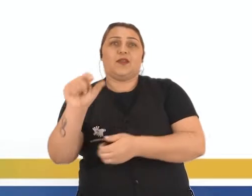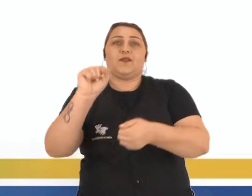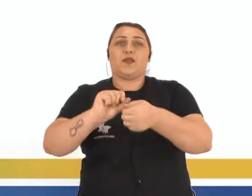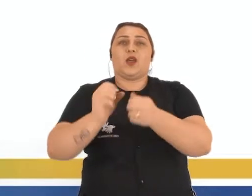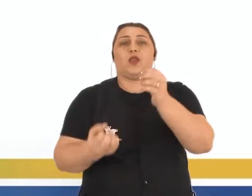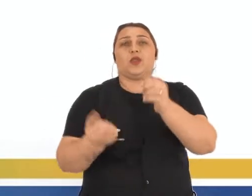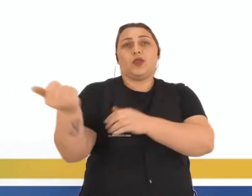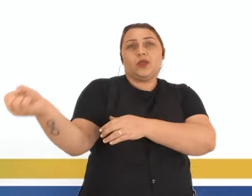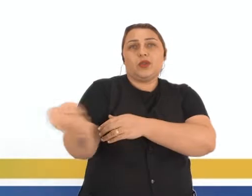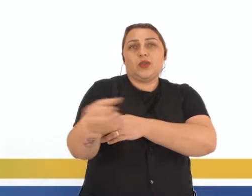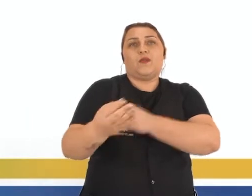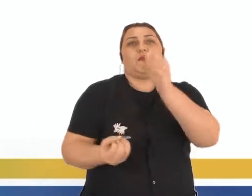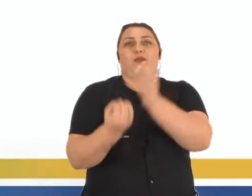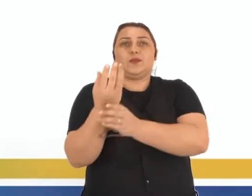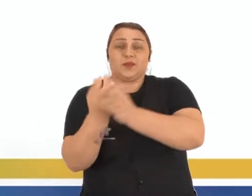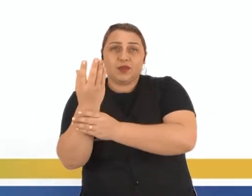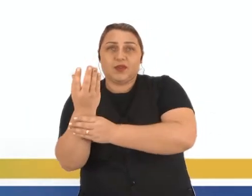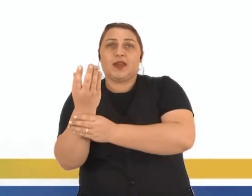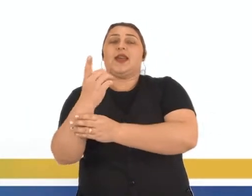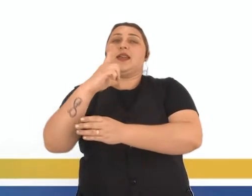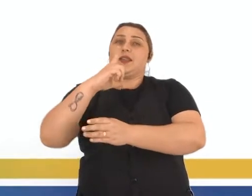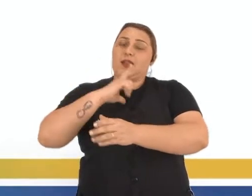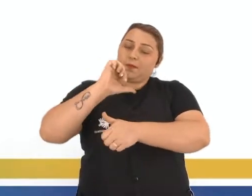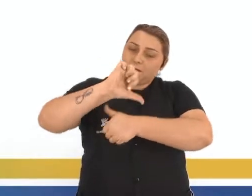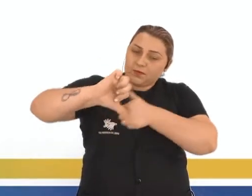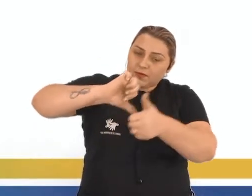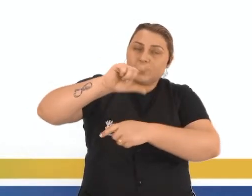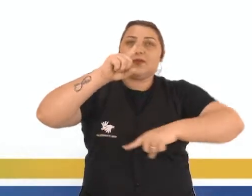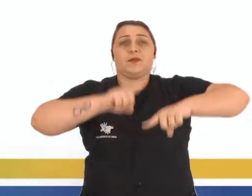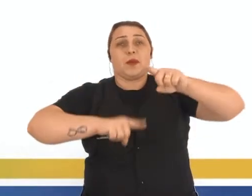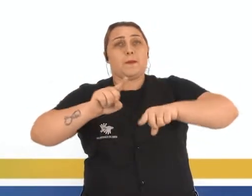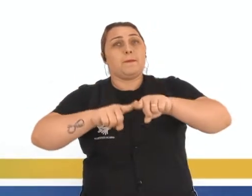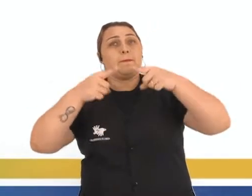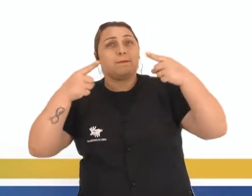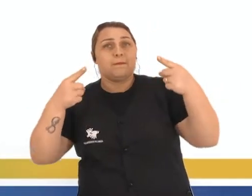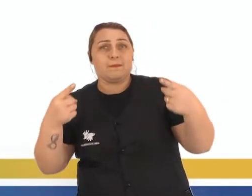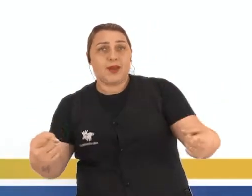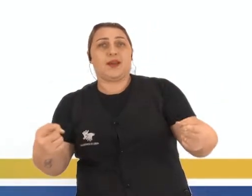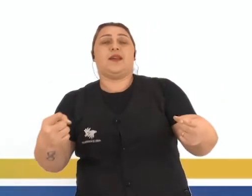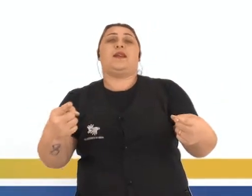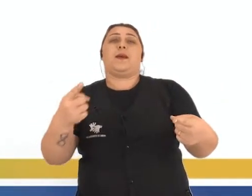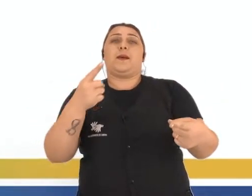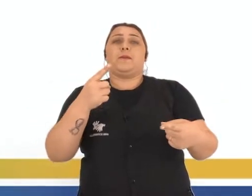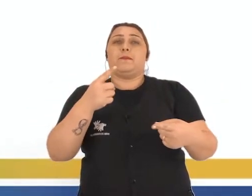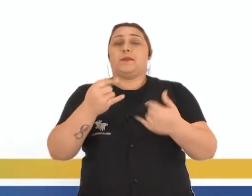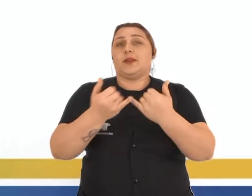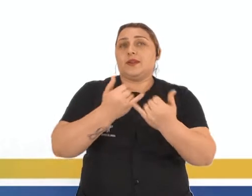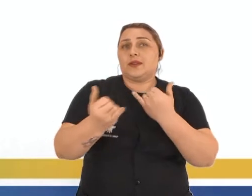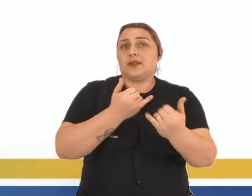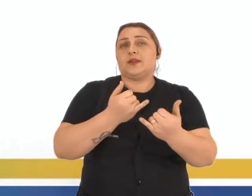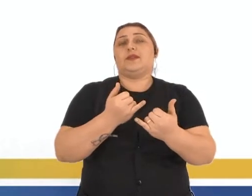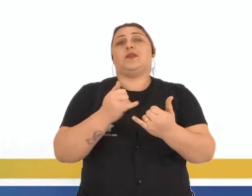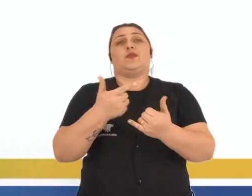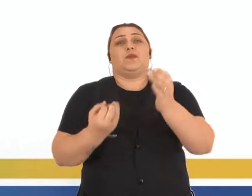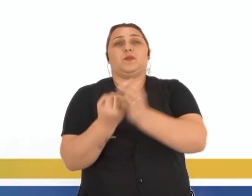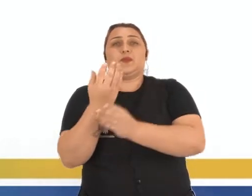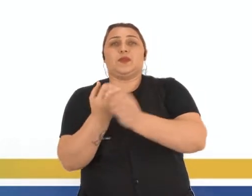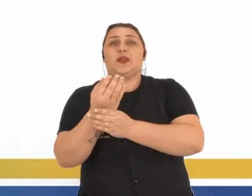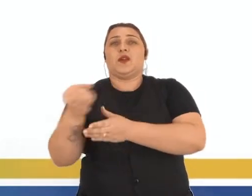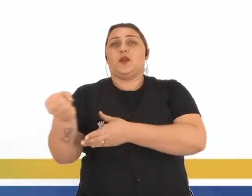novas substâncias. Ocorrem modificações na matéria, mais com relação à aparência, forma, mas não tem produção de